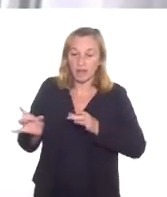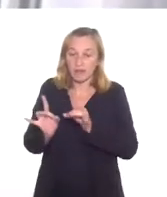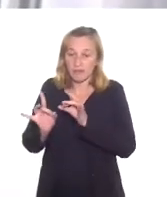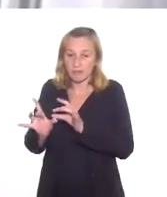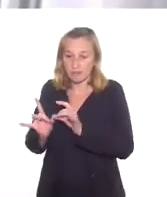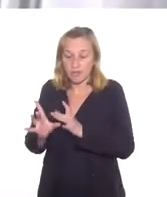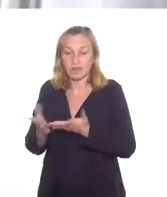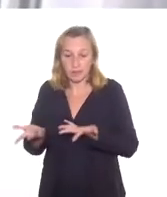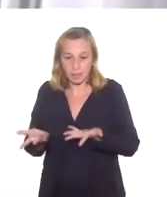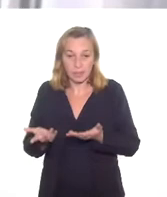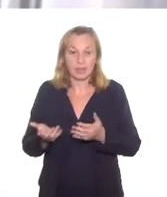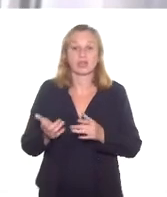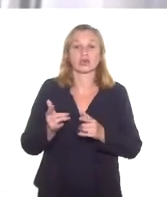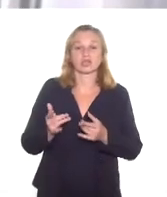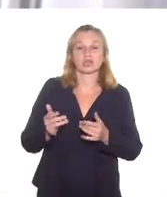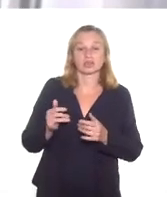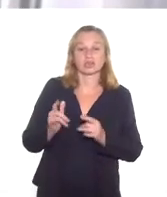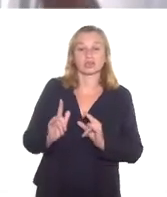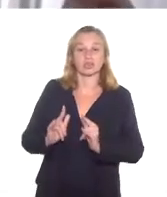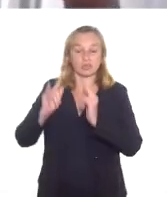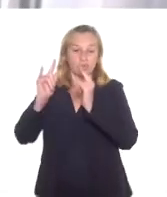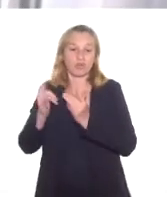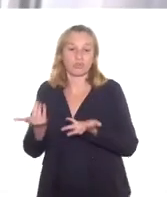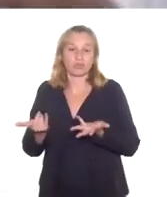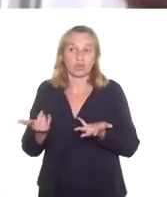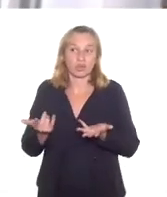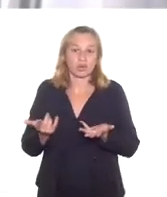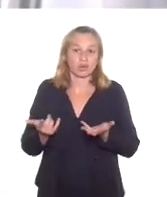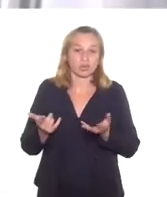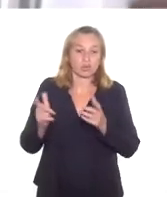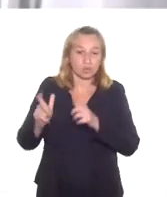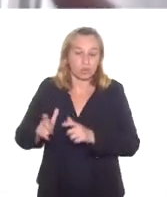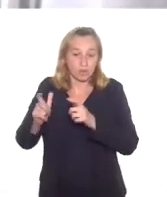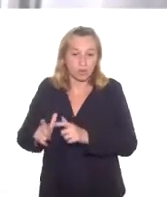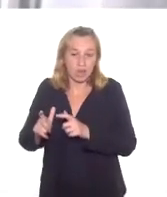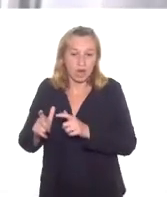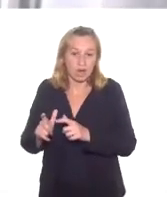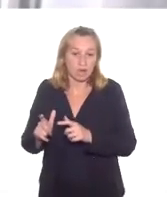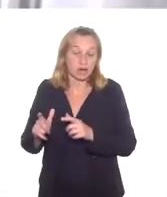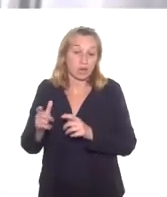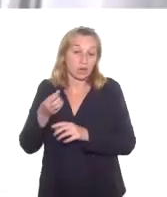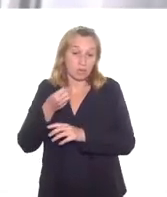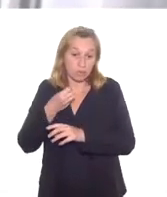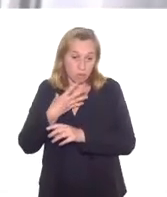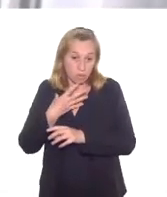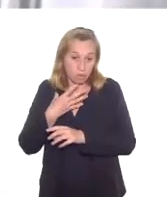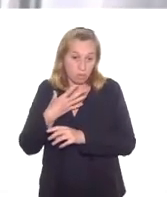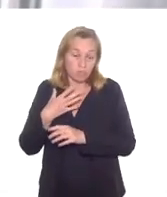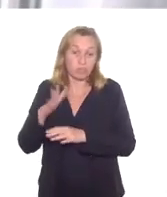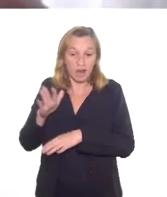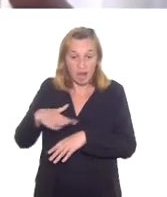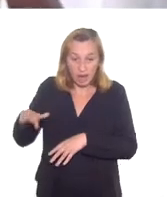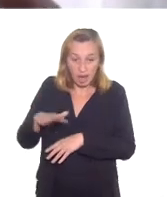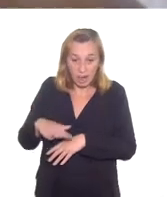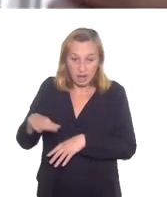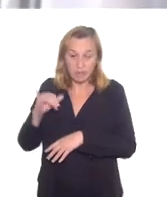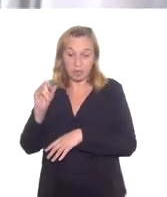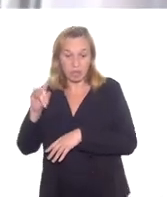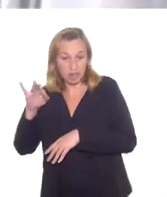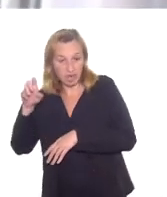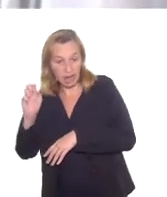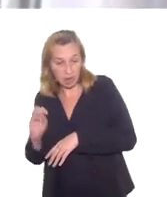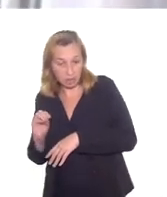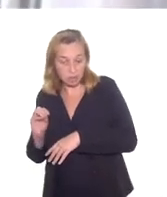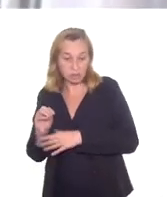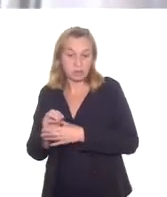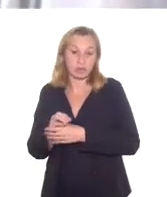da especulação imobiliária. Situa-se no bairro considerado, entre aspas, nobre para o mercado imobiliário, situa-se no